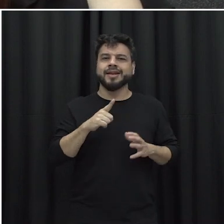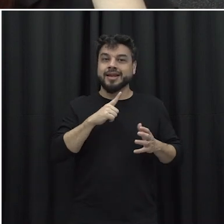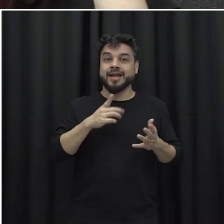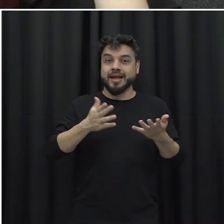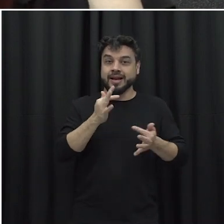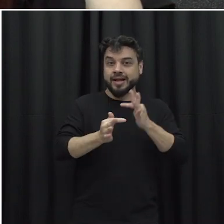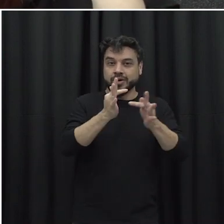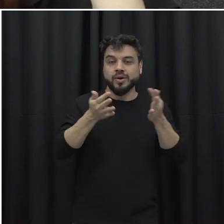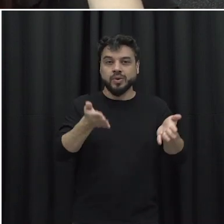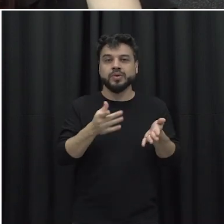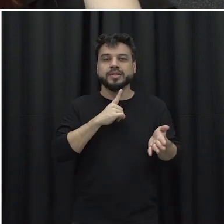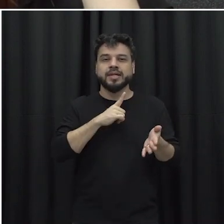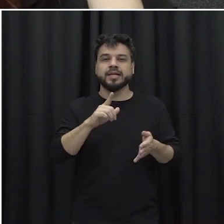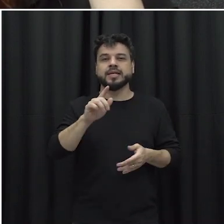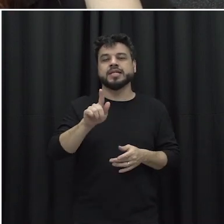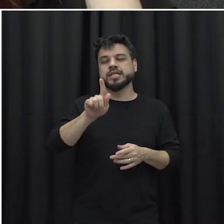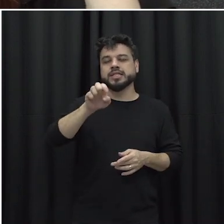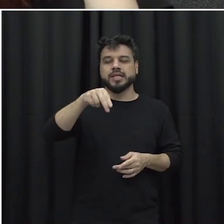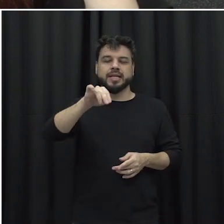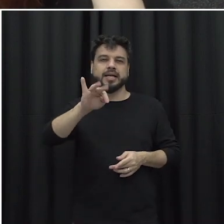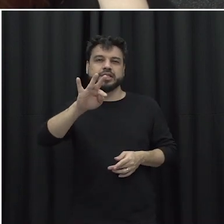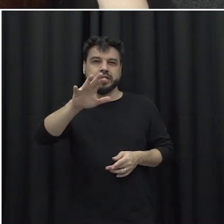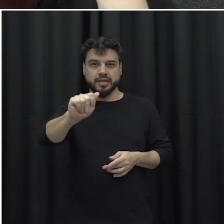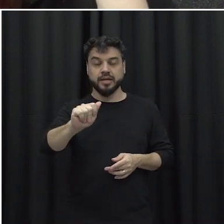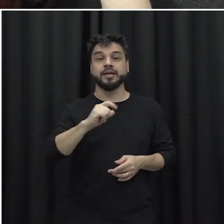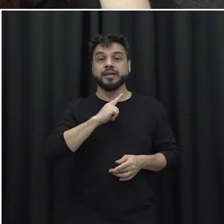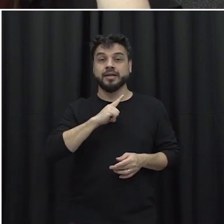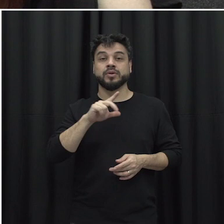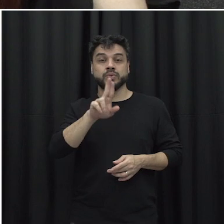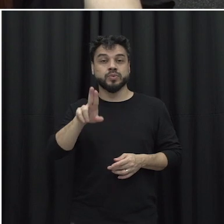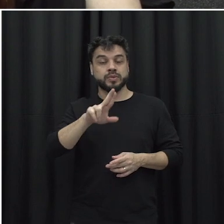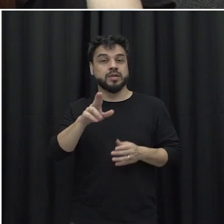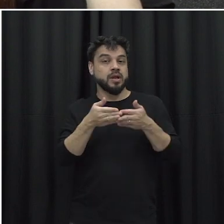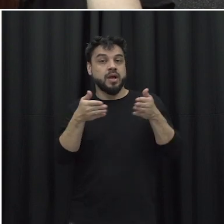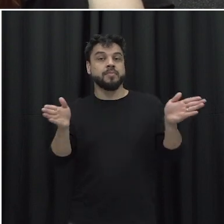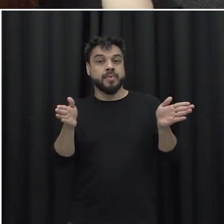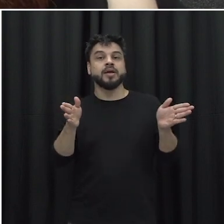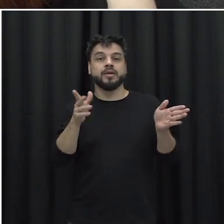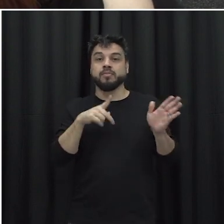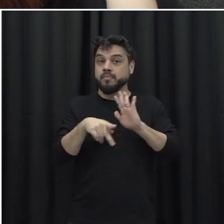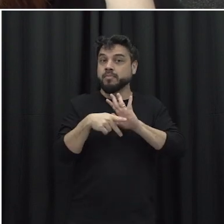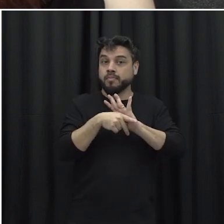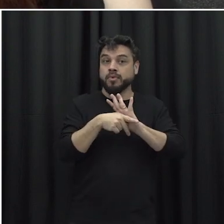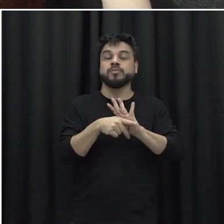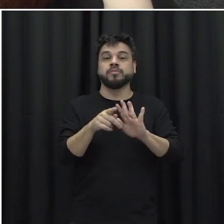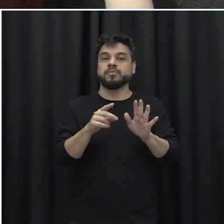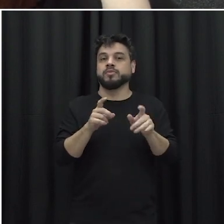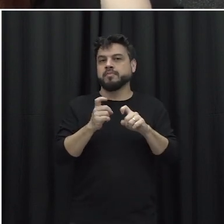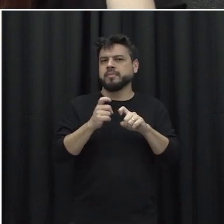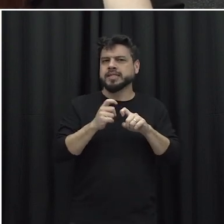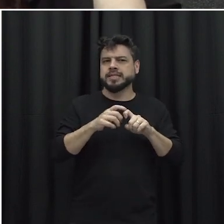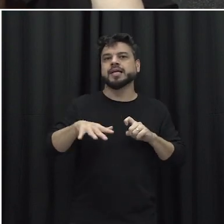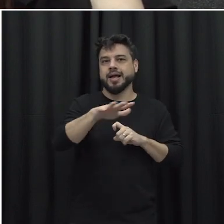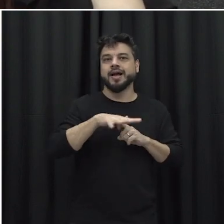hoje, principalmente na área de engenharia genética, né, que tem dado uma ampliação muito grande para a área da medicina em si, né,